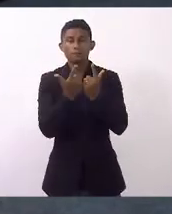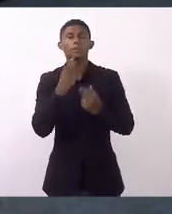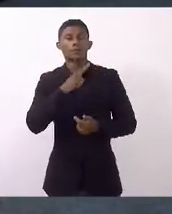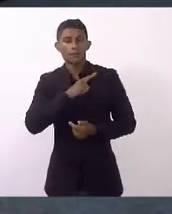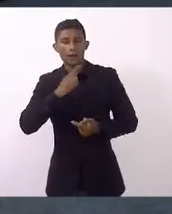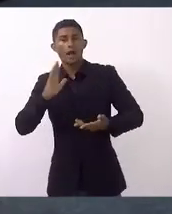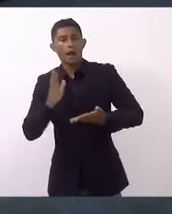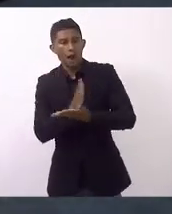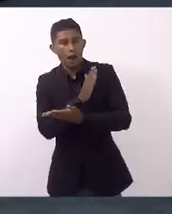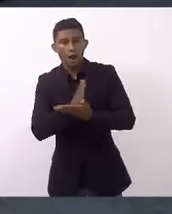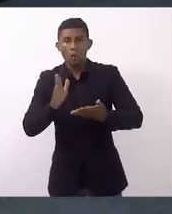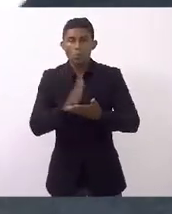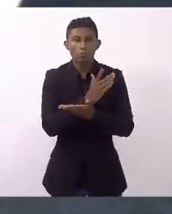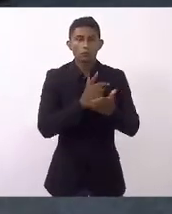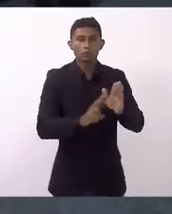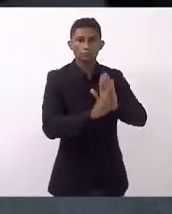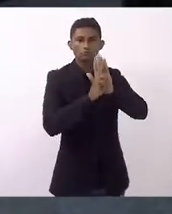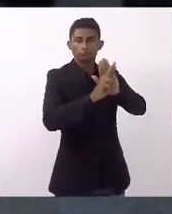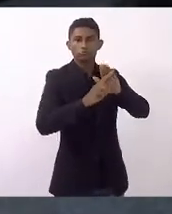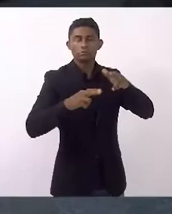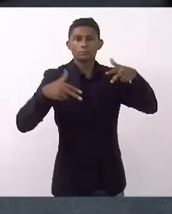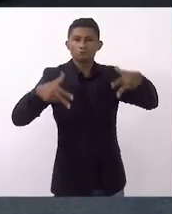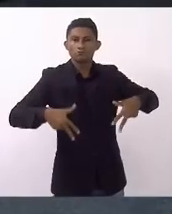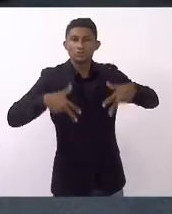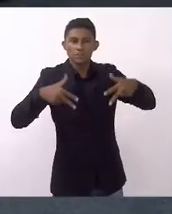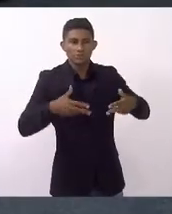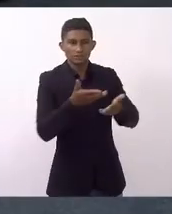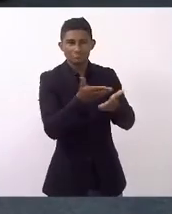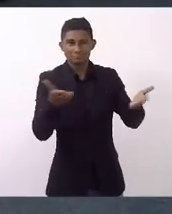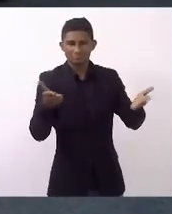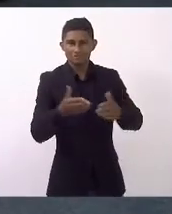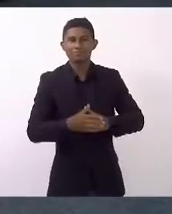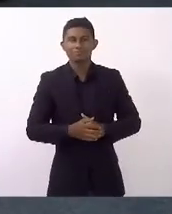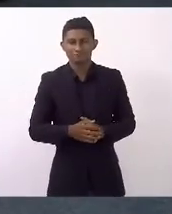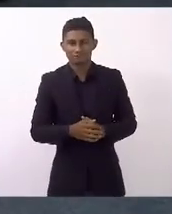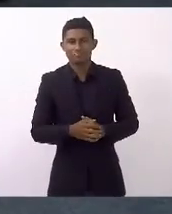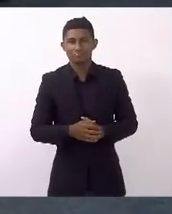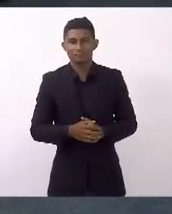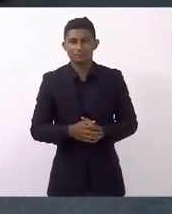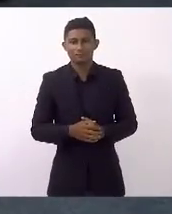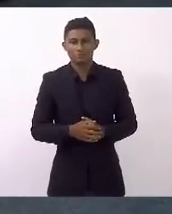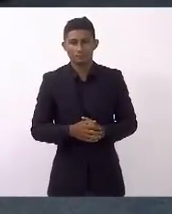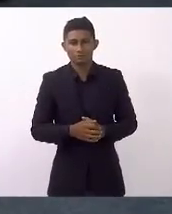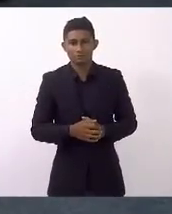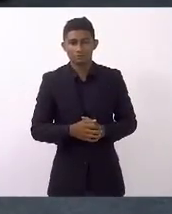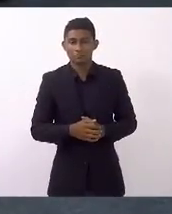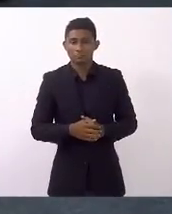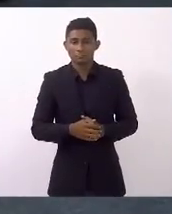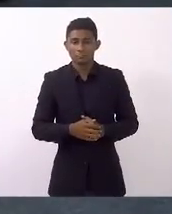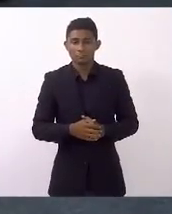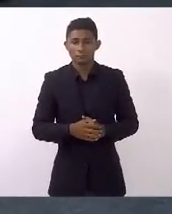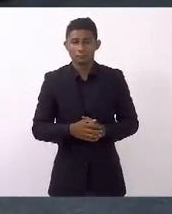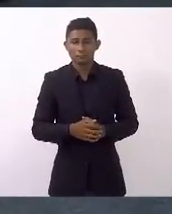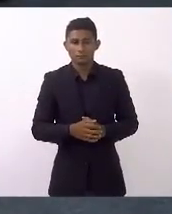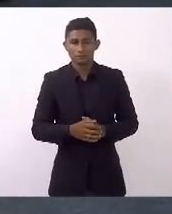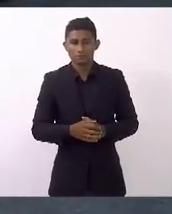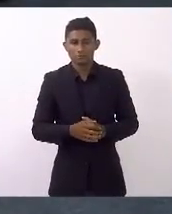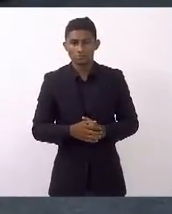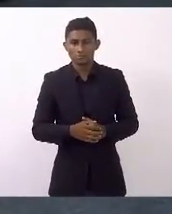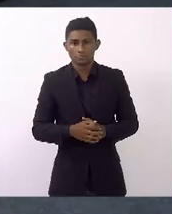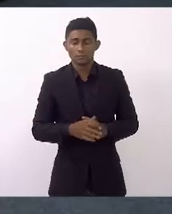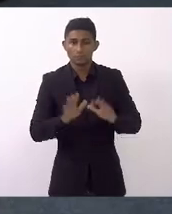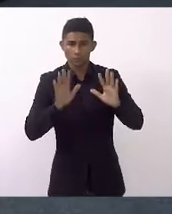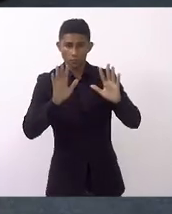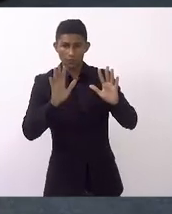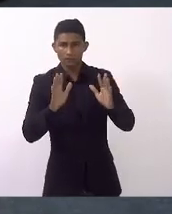colegas e representantes que militam na causa. Não, é só, presidente, eu não vou, eu não vou.